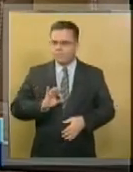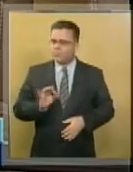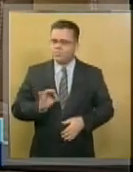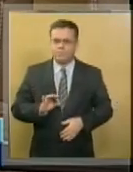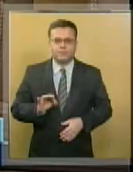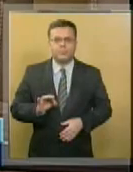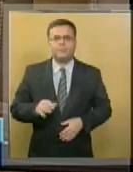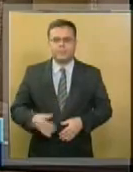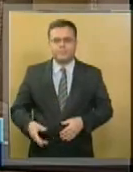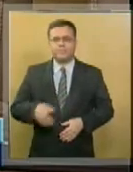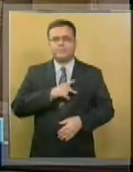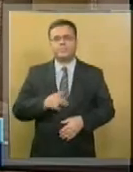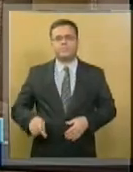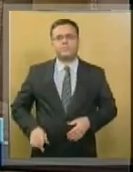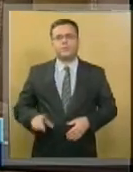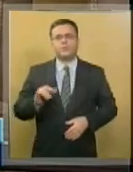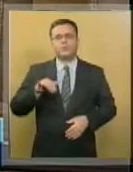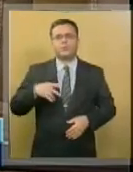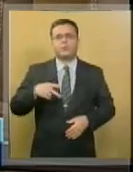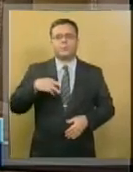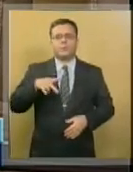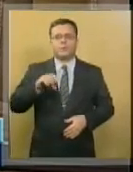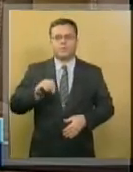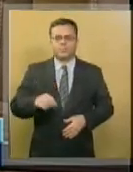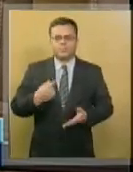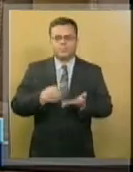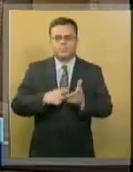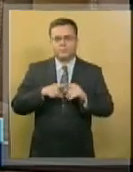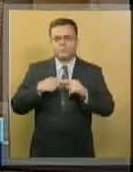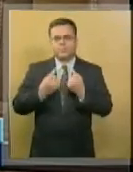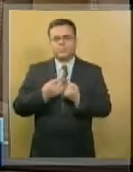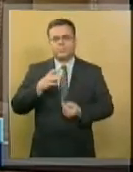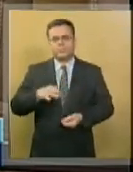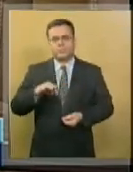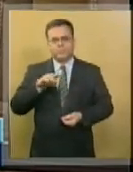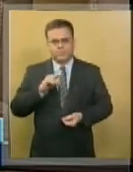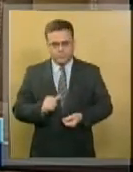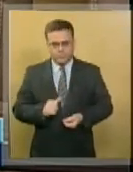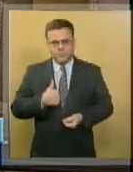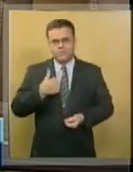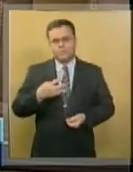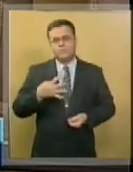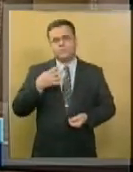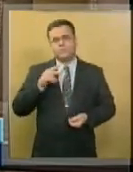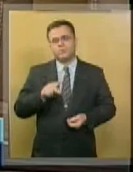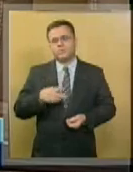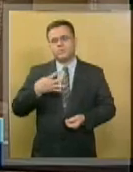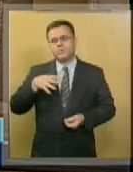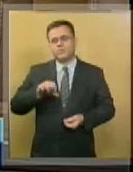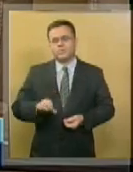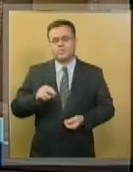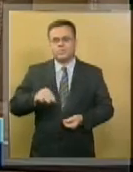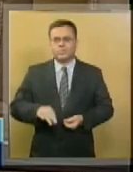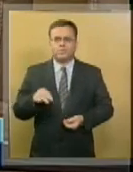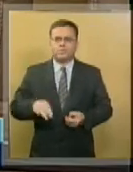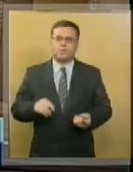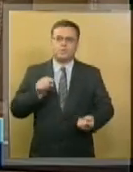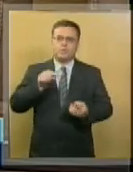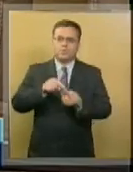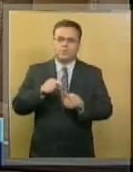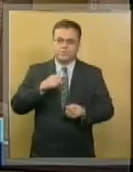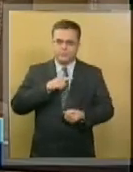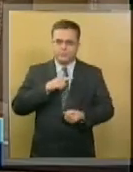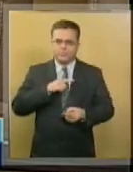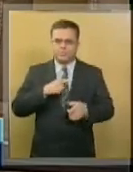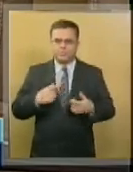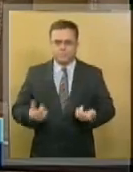senhor presidente, deputado Luciano Bis, convocou uma sessão extraordinária para as 14 horas e 49 minutos, com um fim específico.